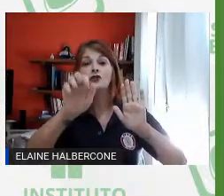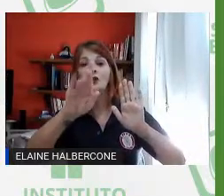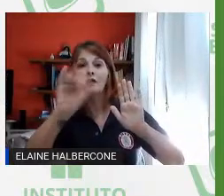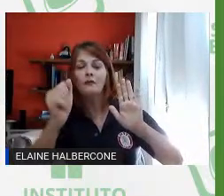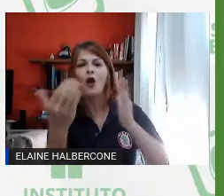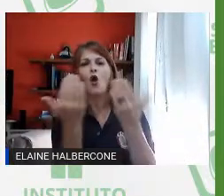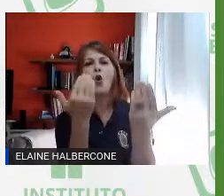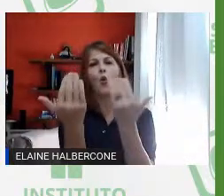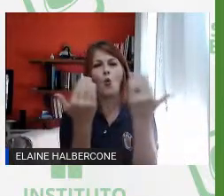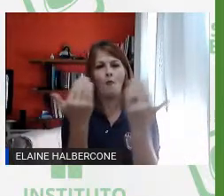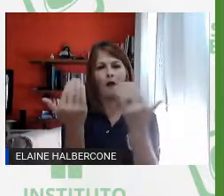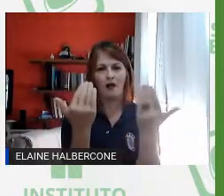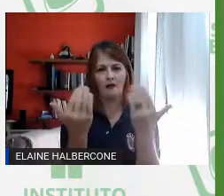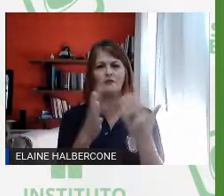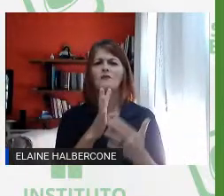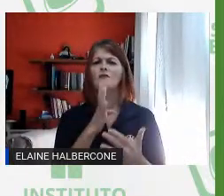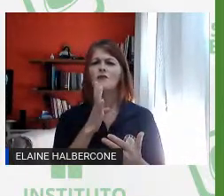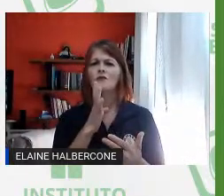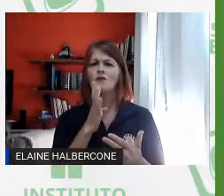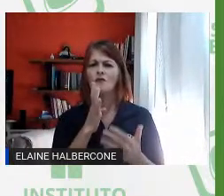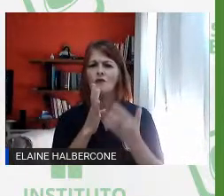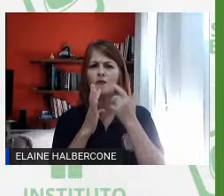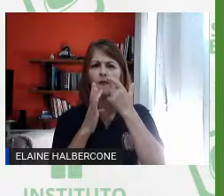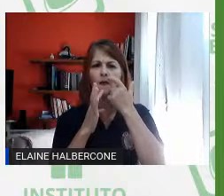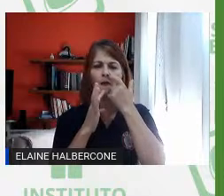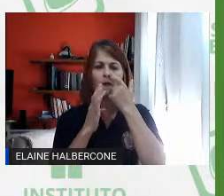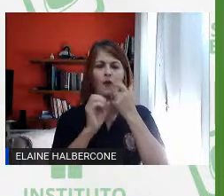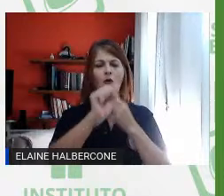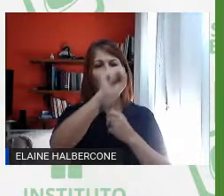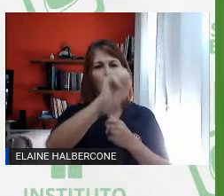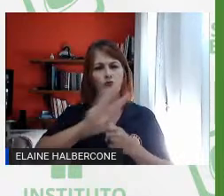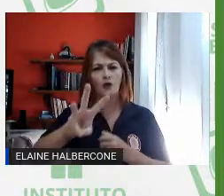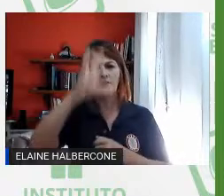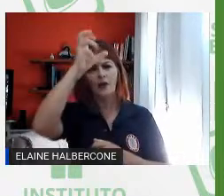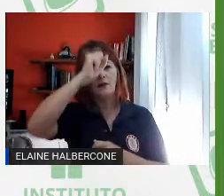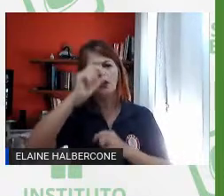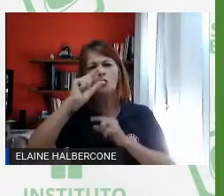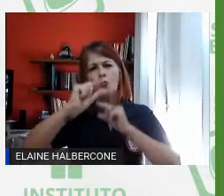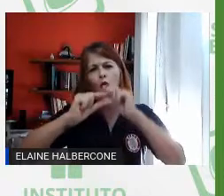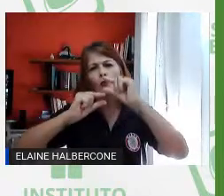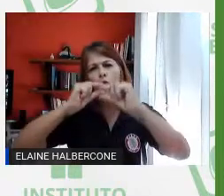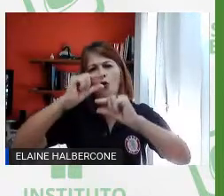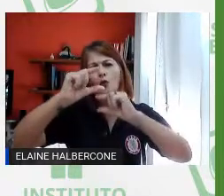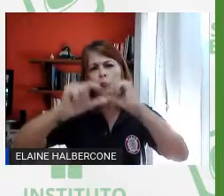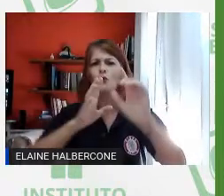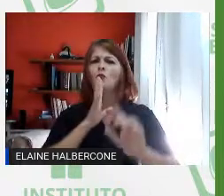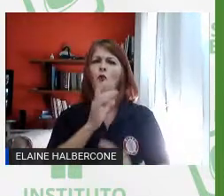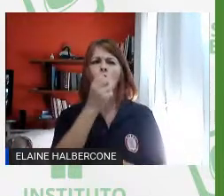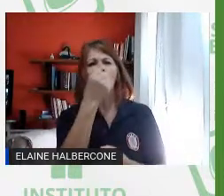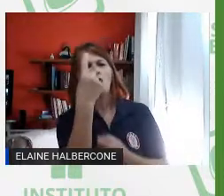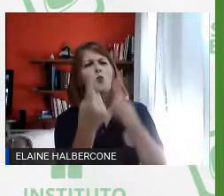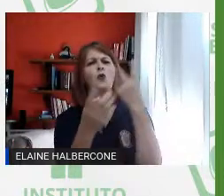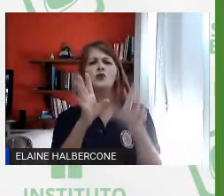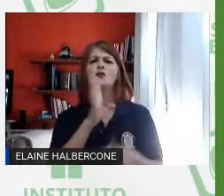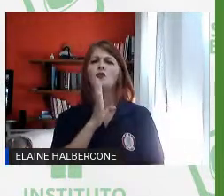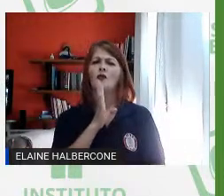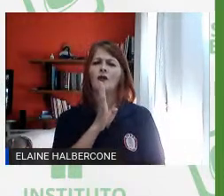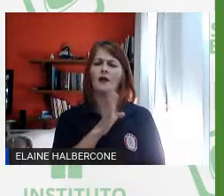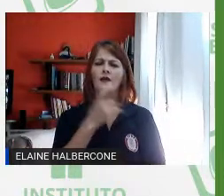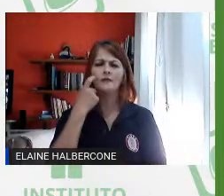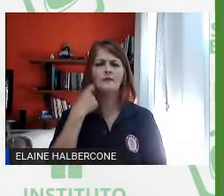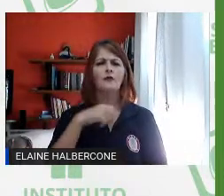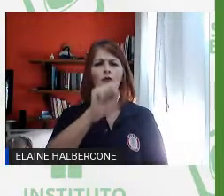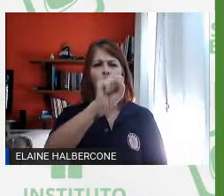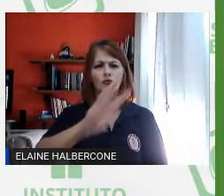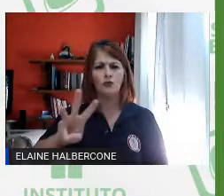feito. O conhecimento sobre software, eles estão aprendendo aos poucos, alguns já conhecem. O desenvolvimento de atividades